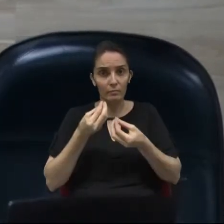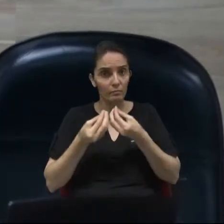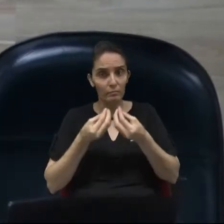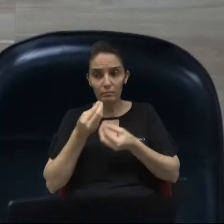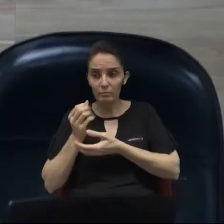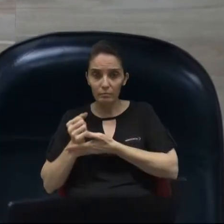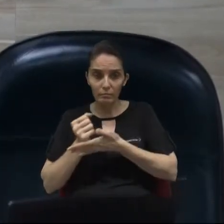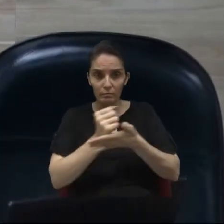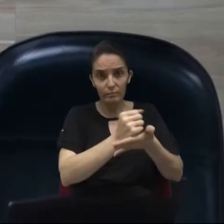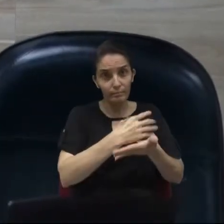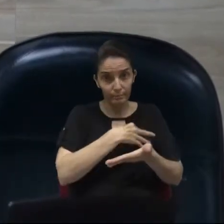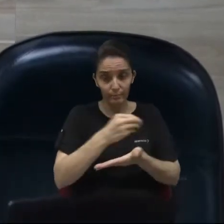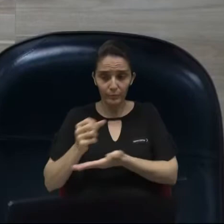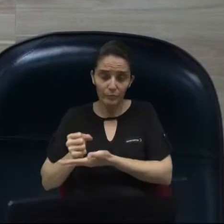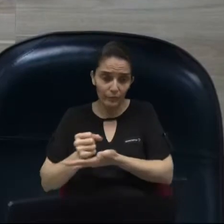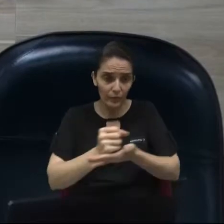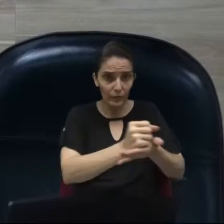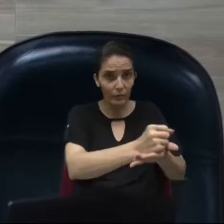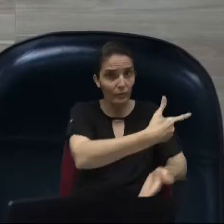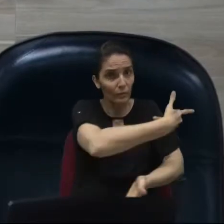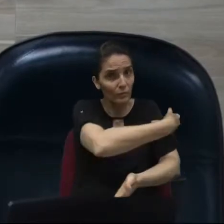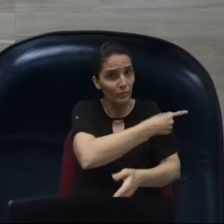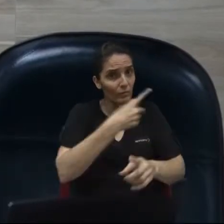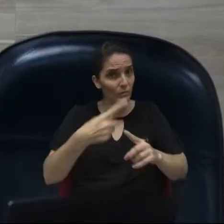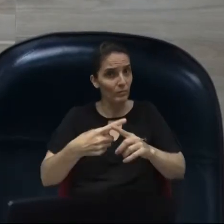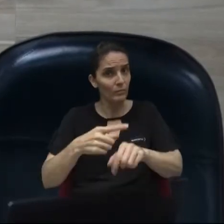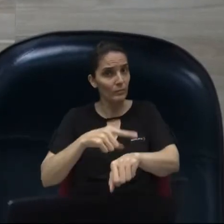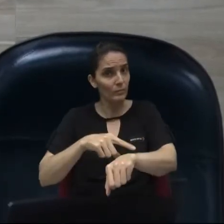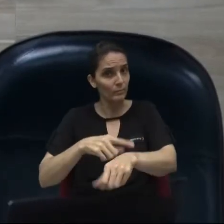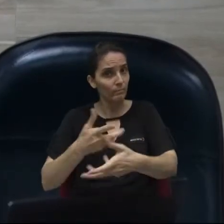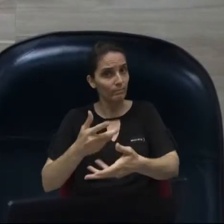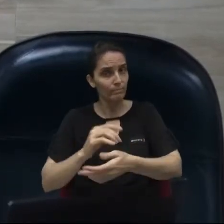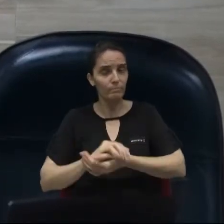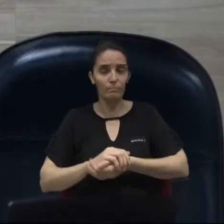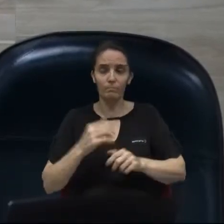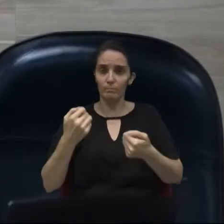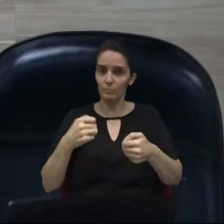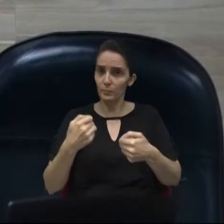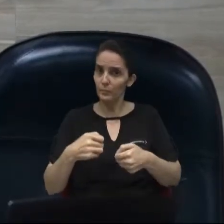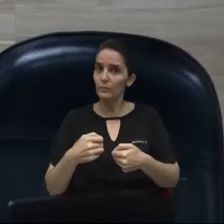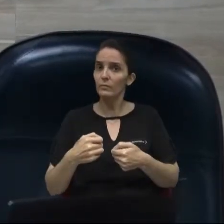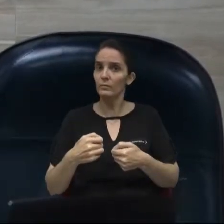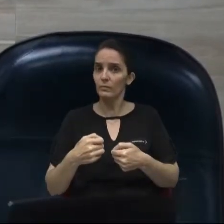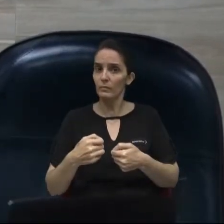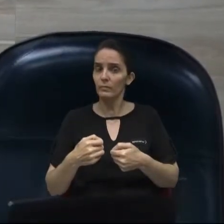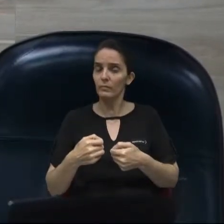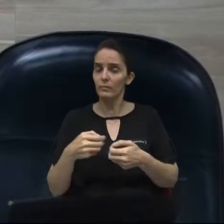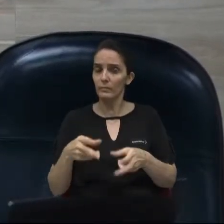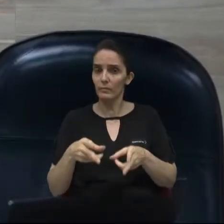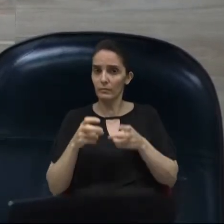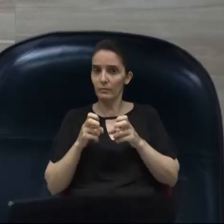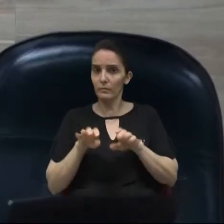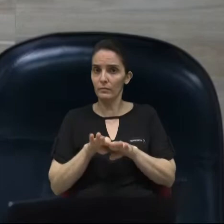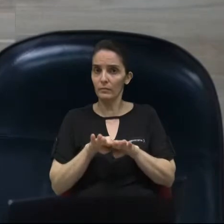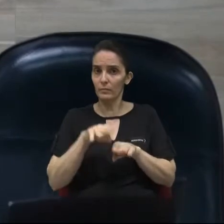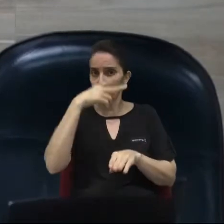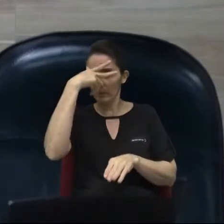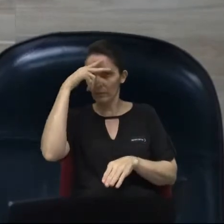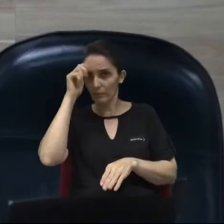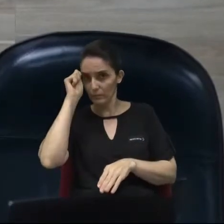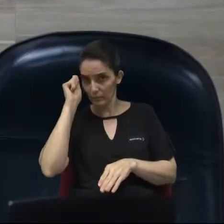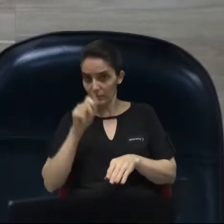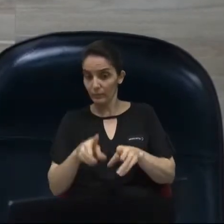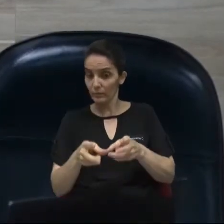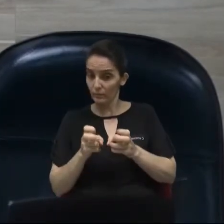levar seus filhos para fazer a vacinação. Então, precisamos ter a sensibilidade também do Executivo para